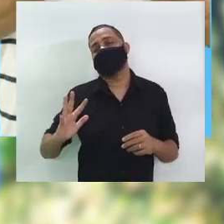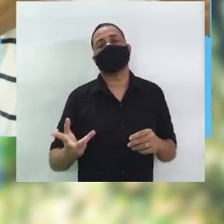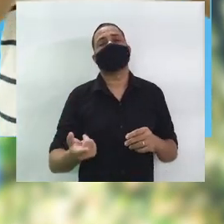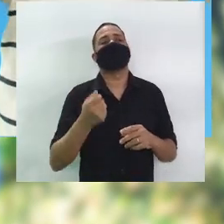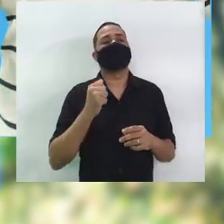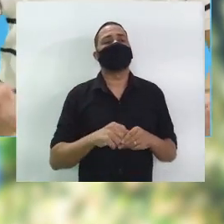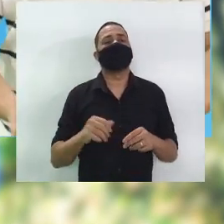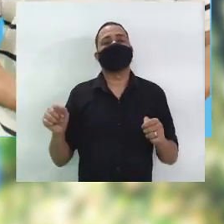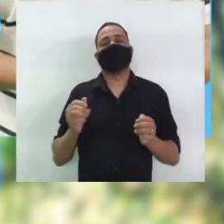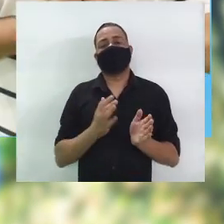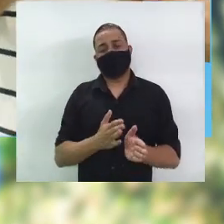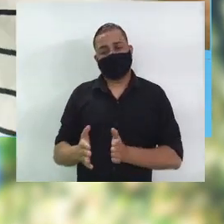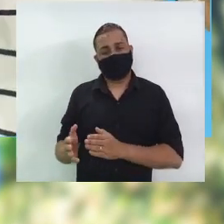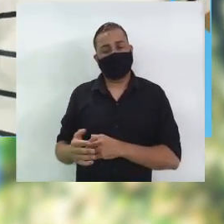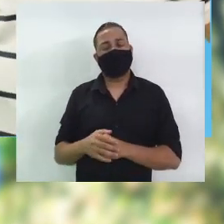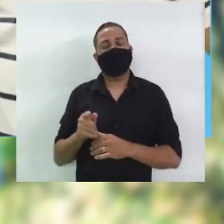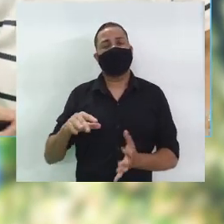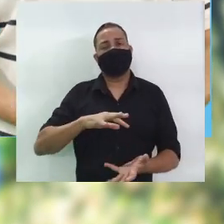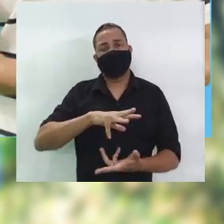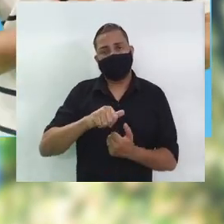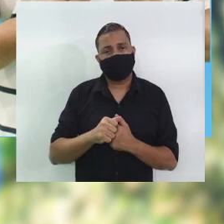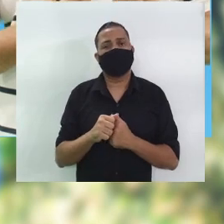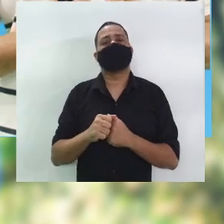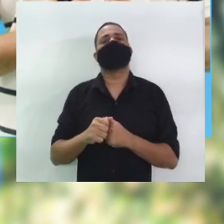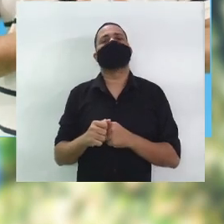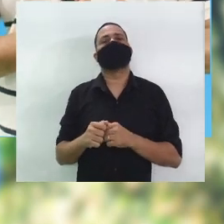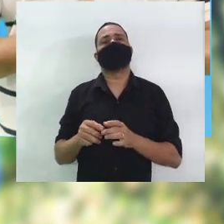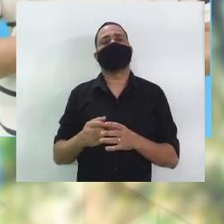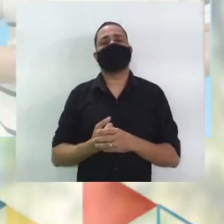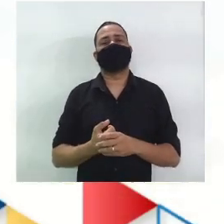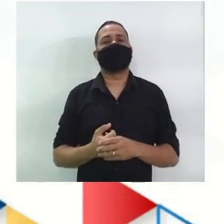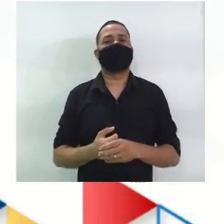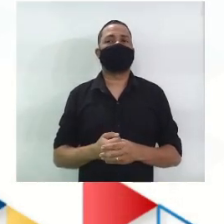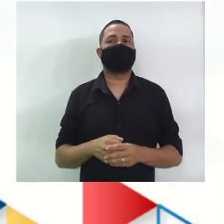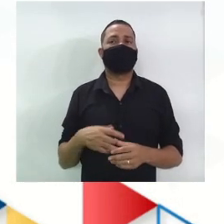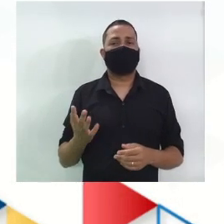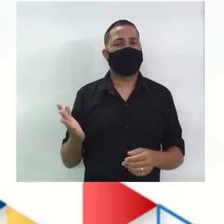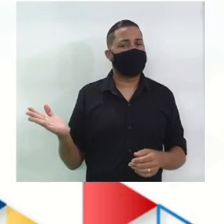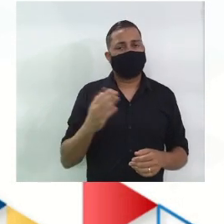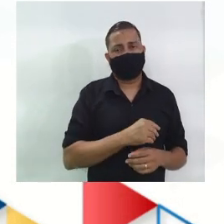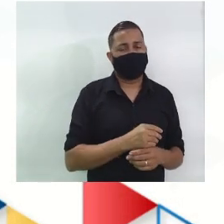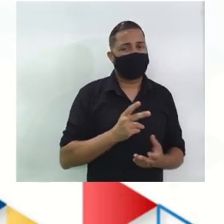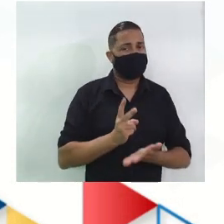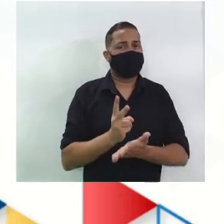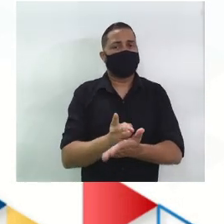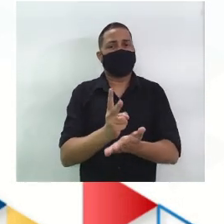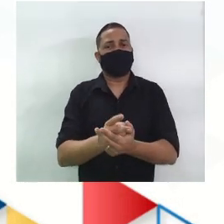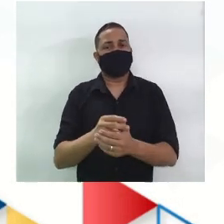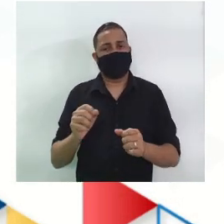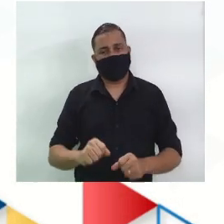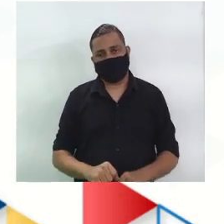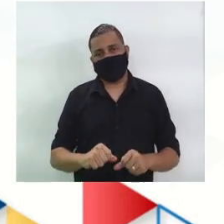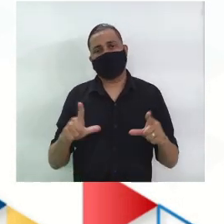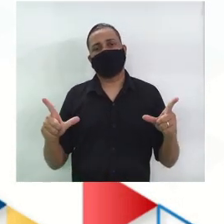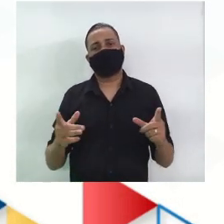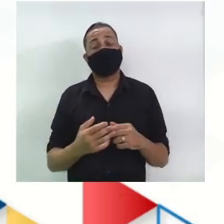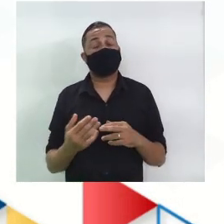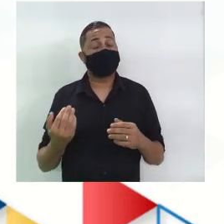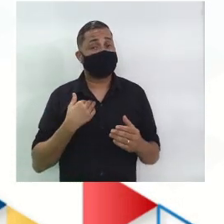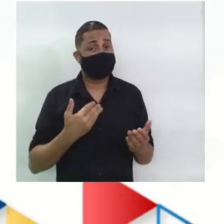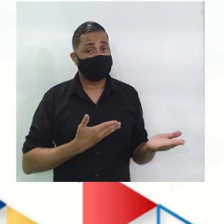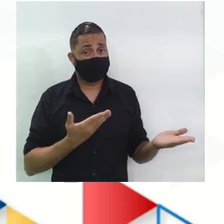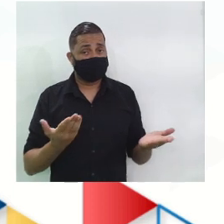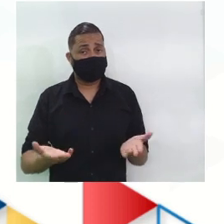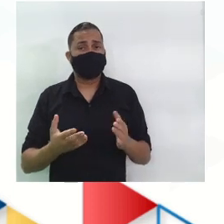isso faz parte desse mundo, desse universo do Hare Krishna. E vamos adiante. Na tela trago para vocês